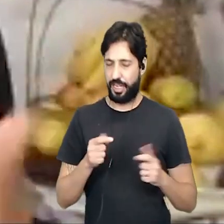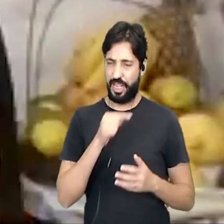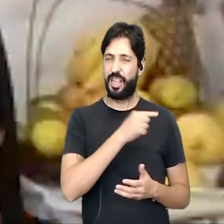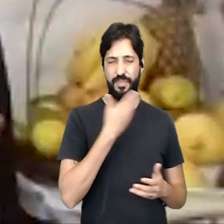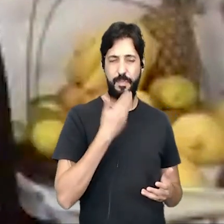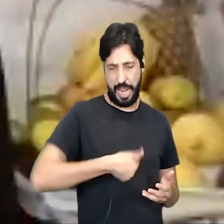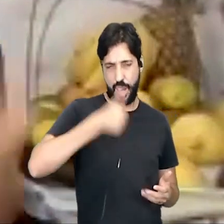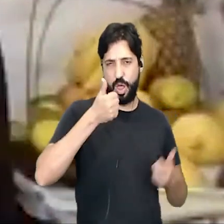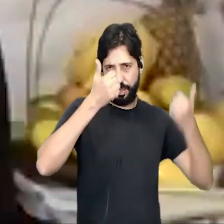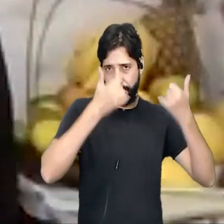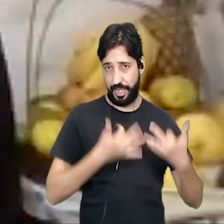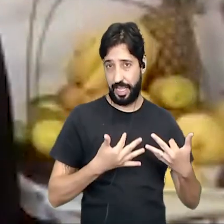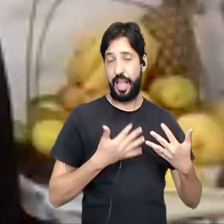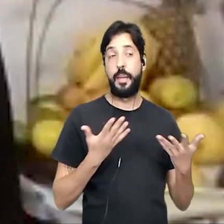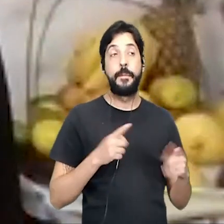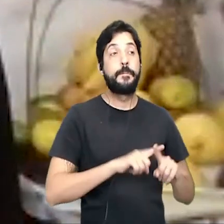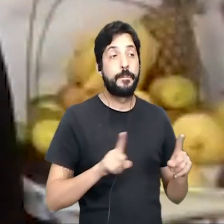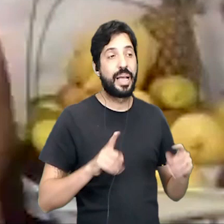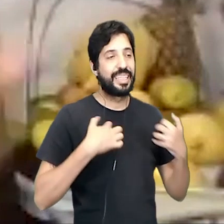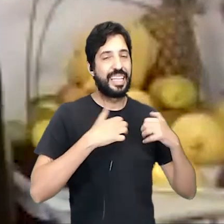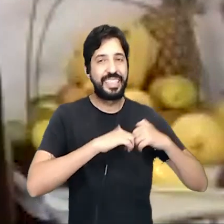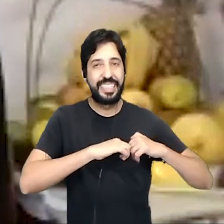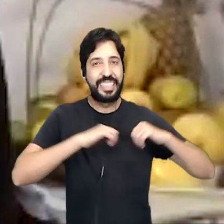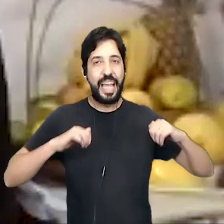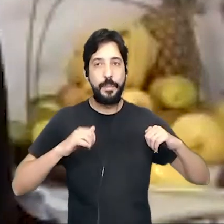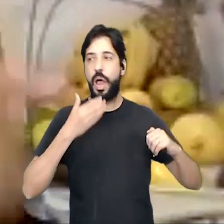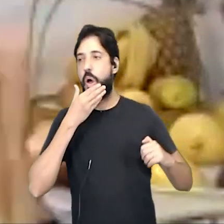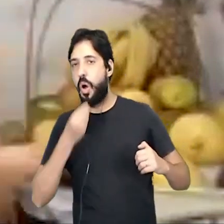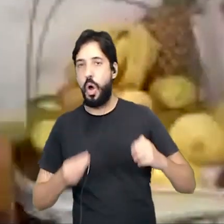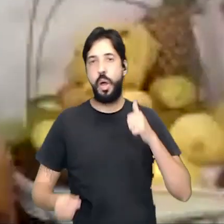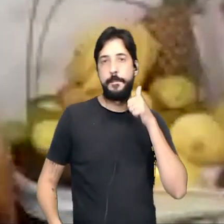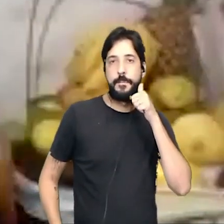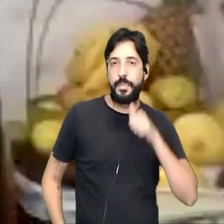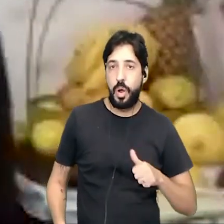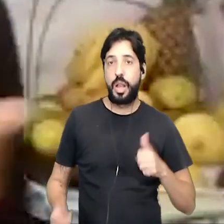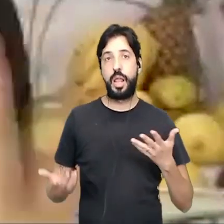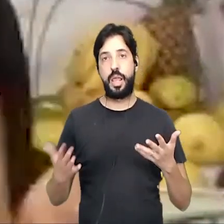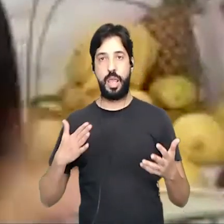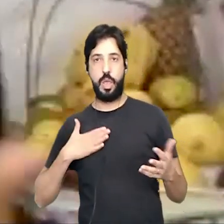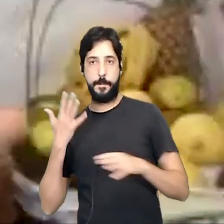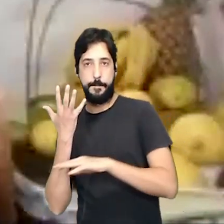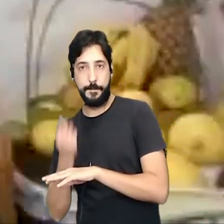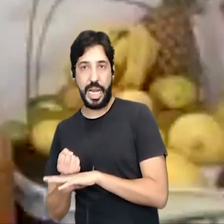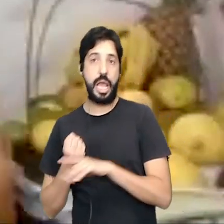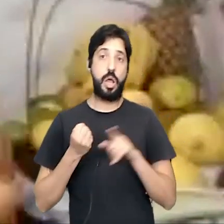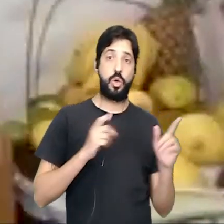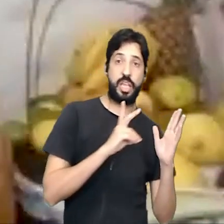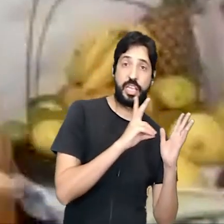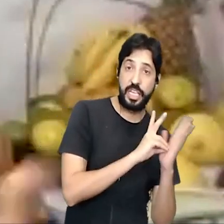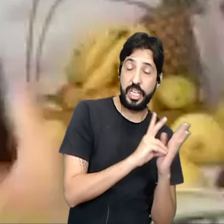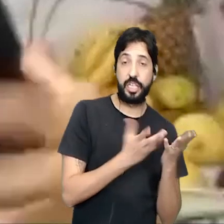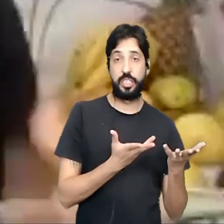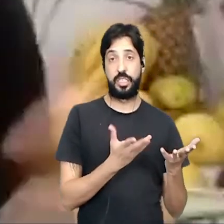vários lugares, e Ailton pode falar aí melhor, né? Mas que tanto nos separam, né? Homem, mulher, né?